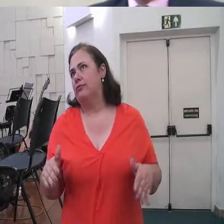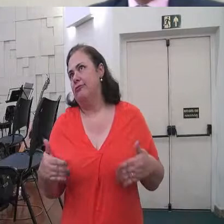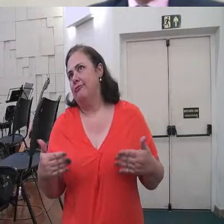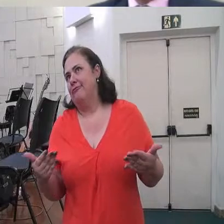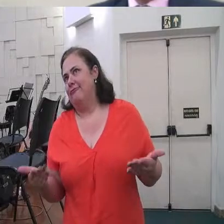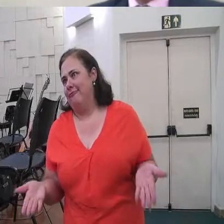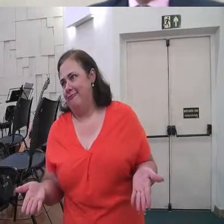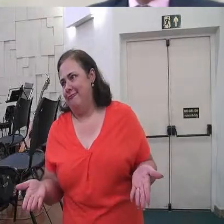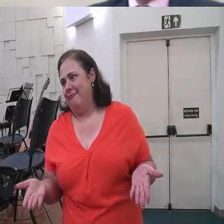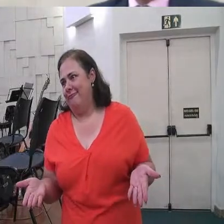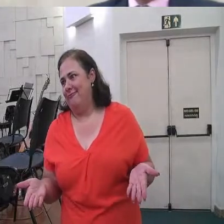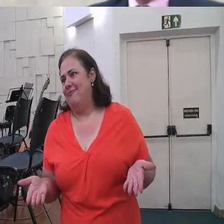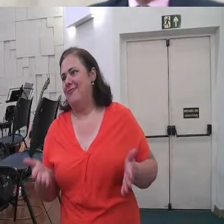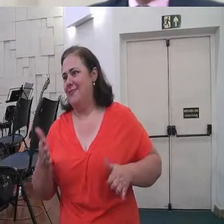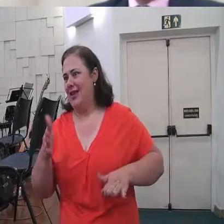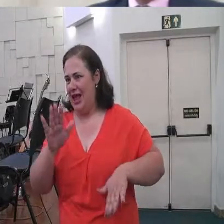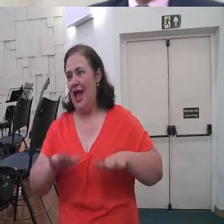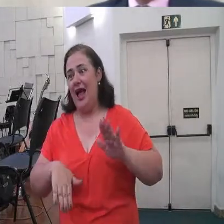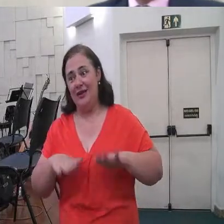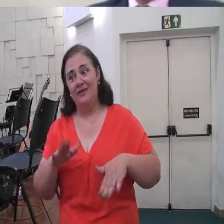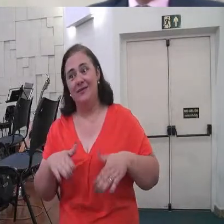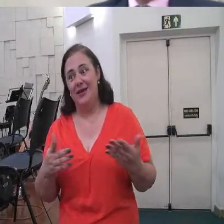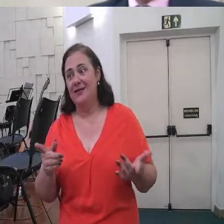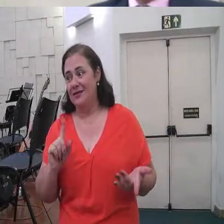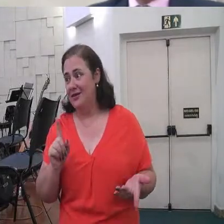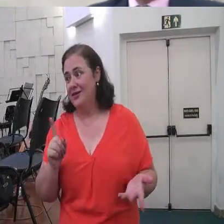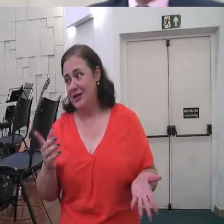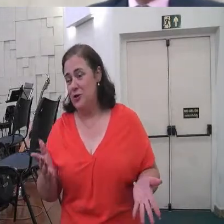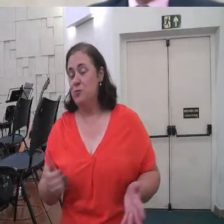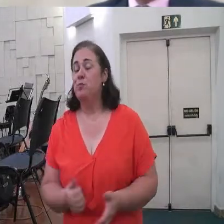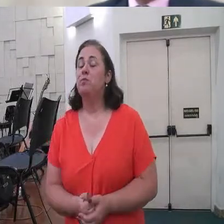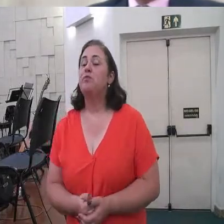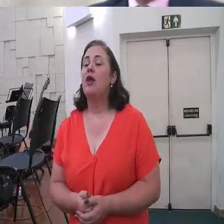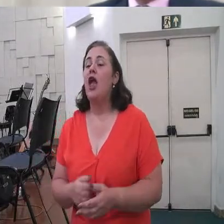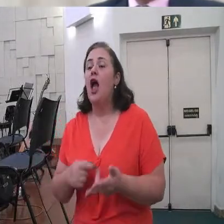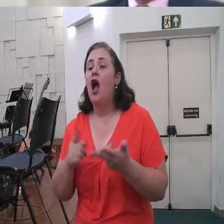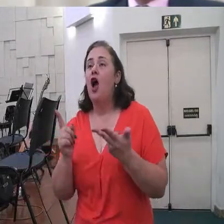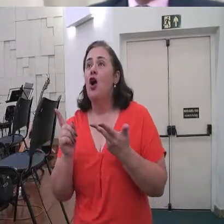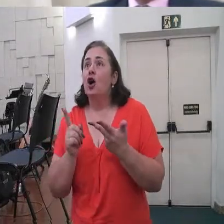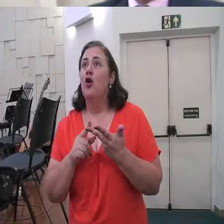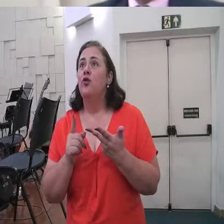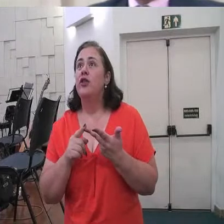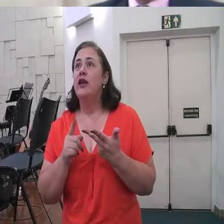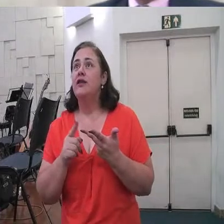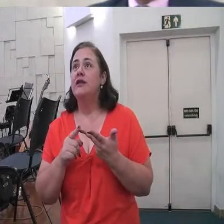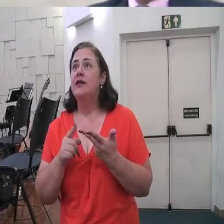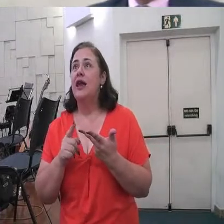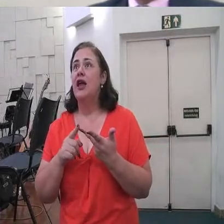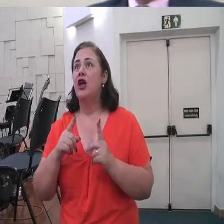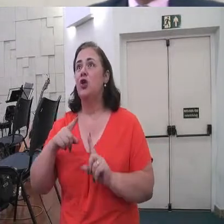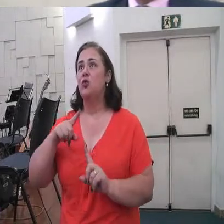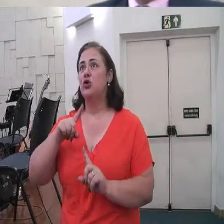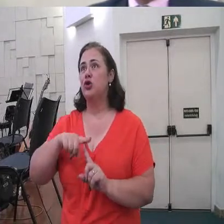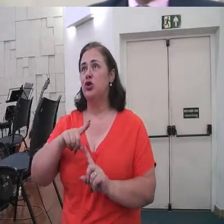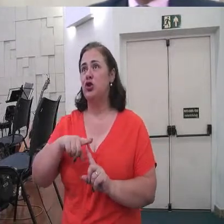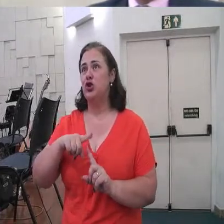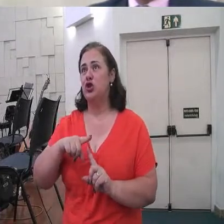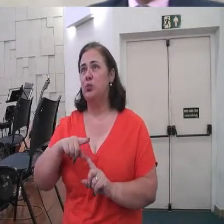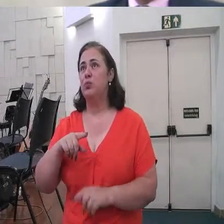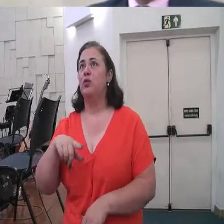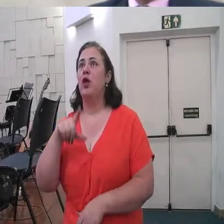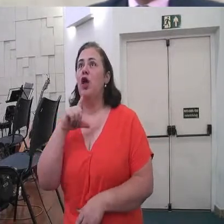cresceu. Nós vamos ter também um modelo de fé que eu denomino aqui de fé